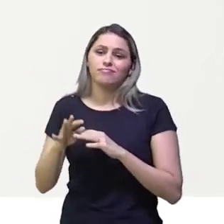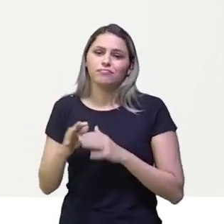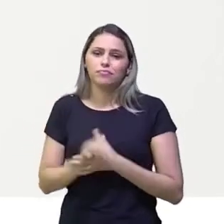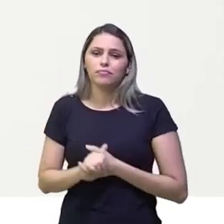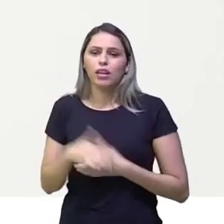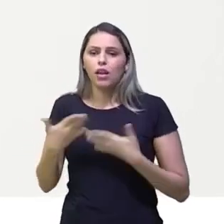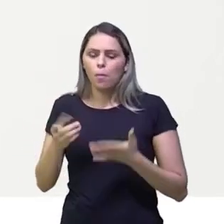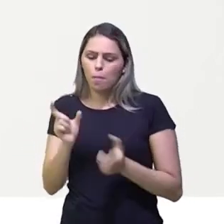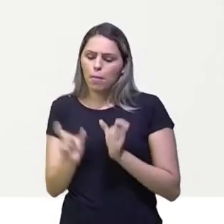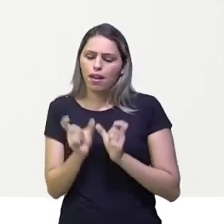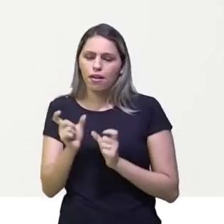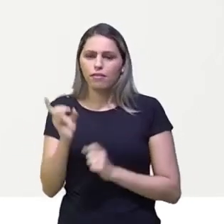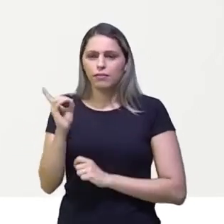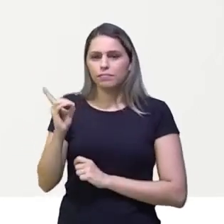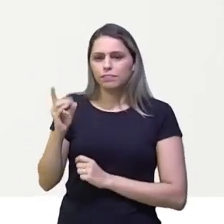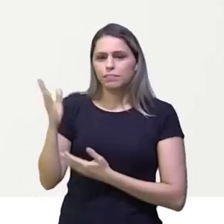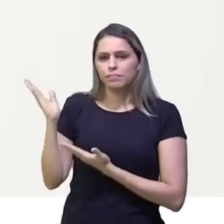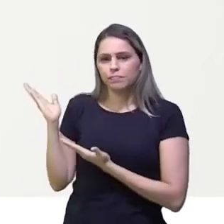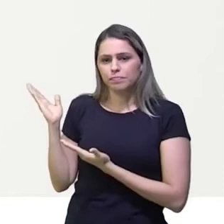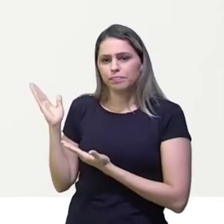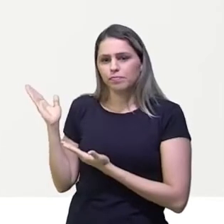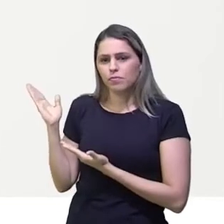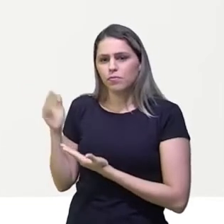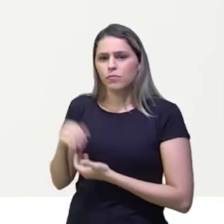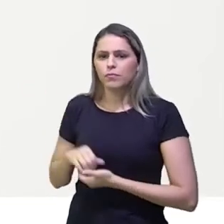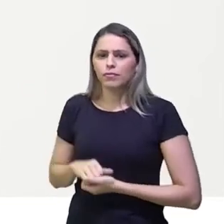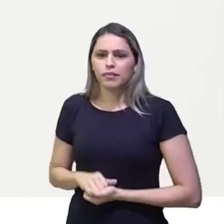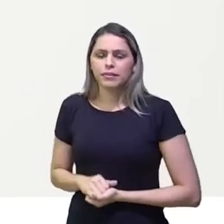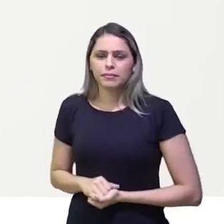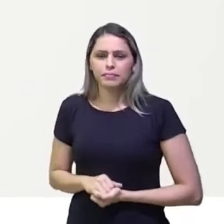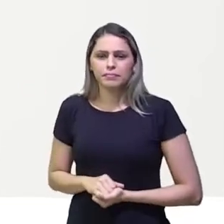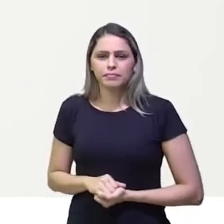D. Dado.